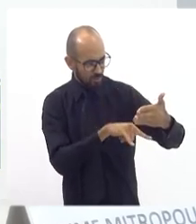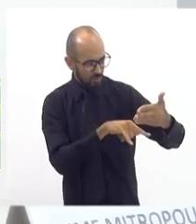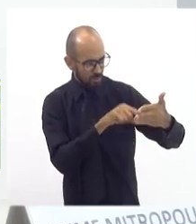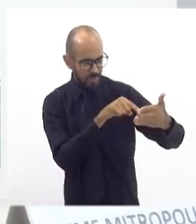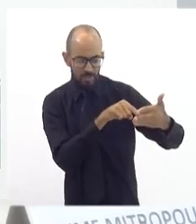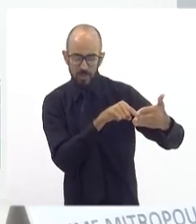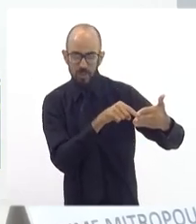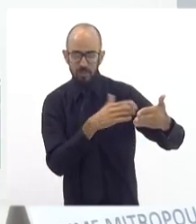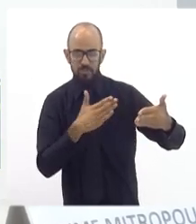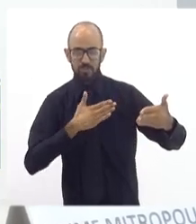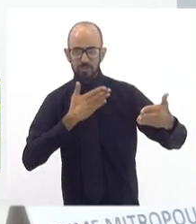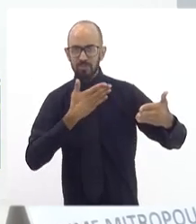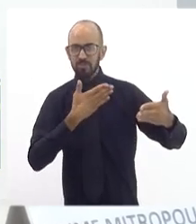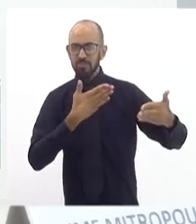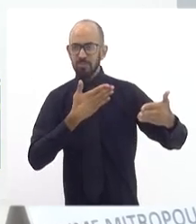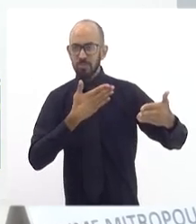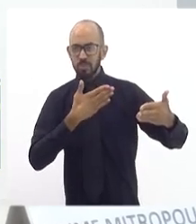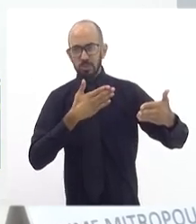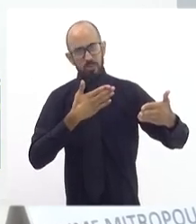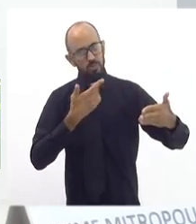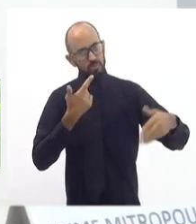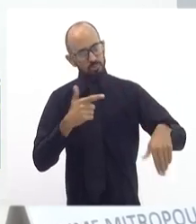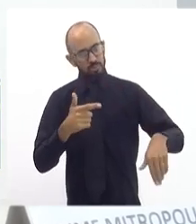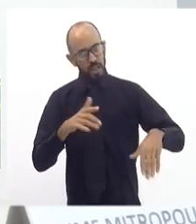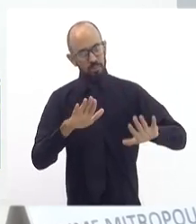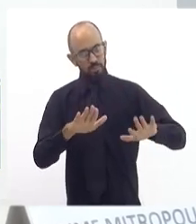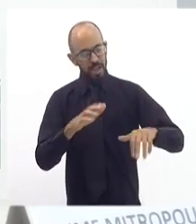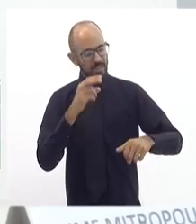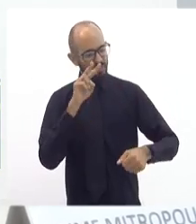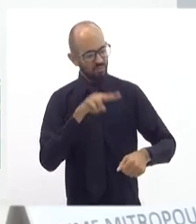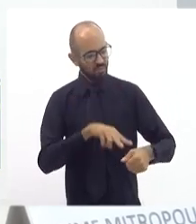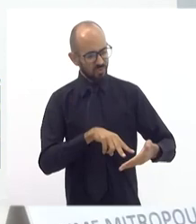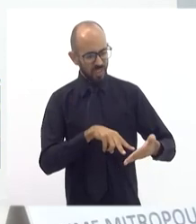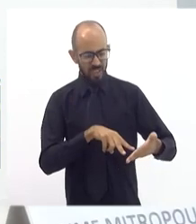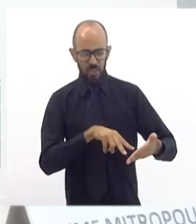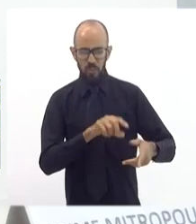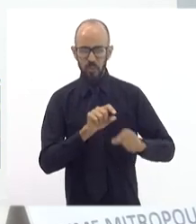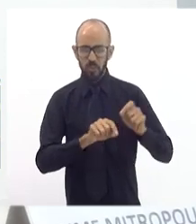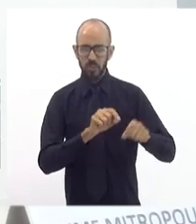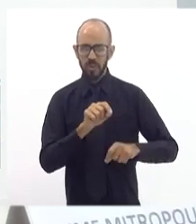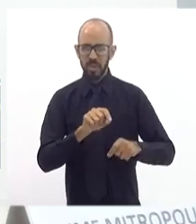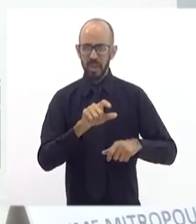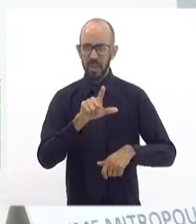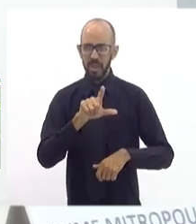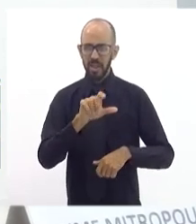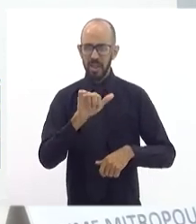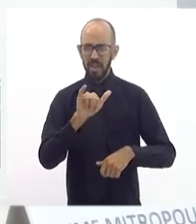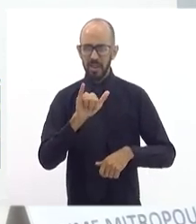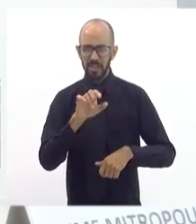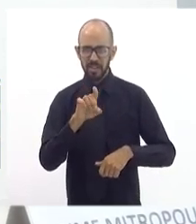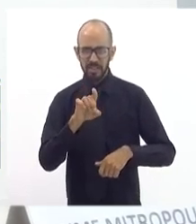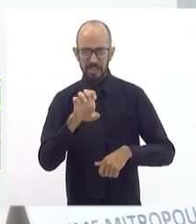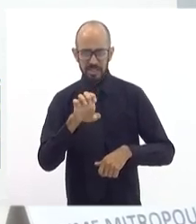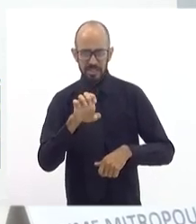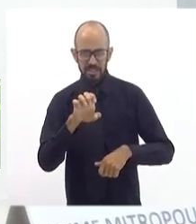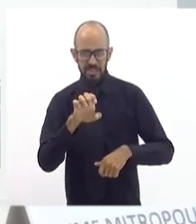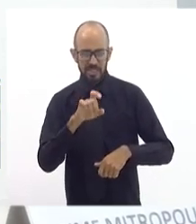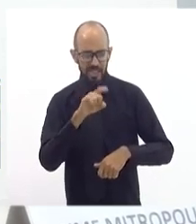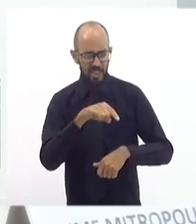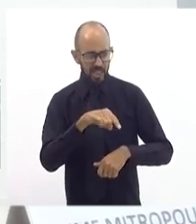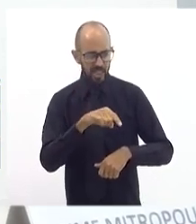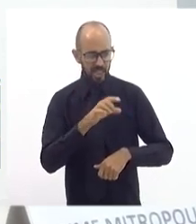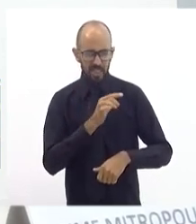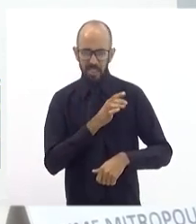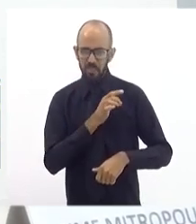coisa diferente mas eu vi que chamaram Inclusive a lide e temerária a Lídia temerária onde